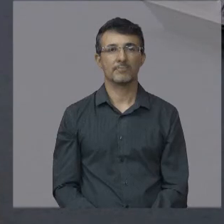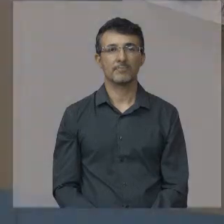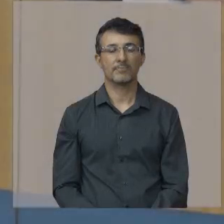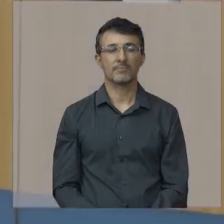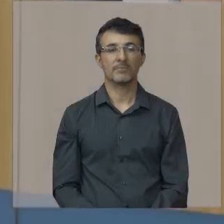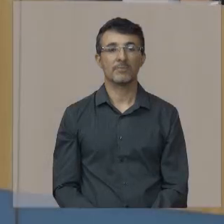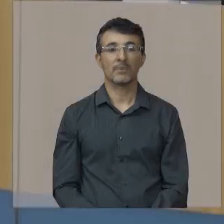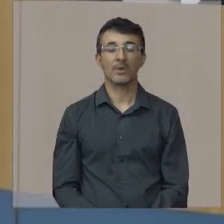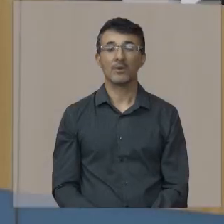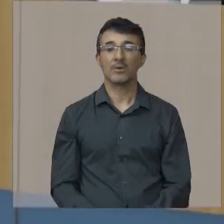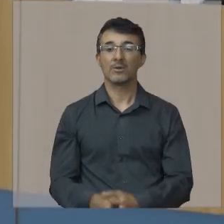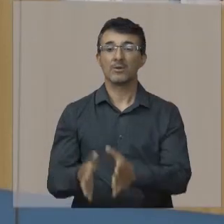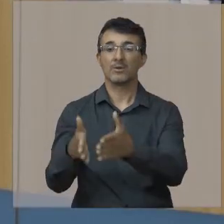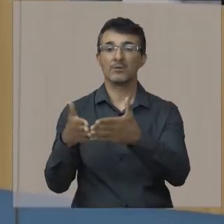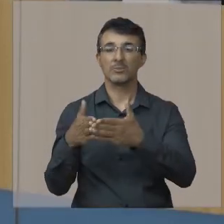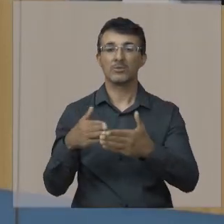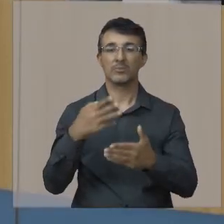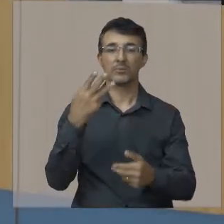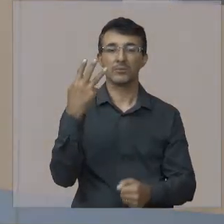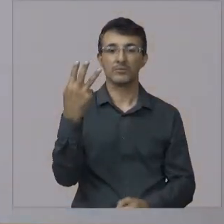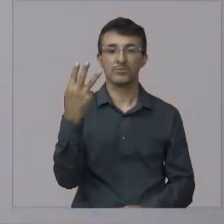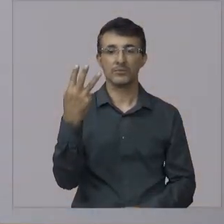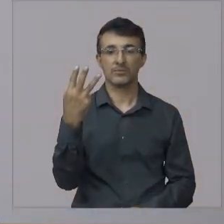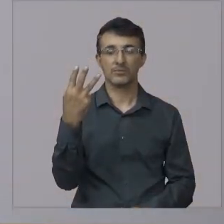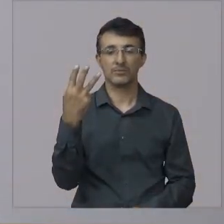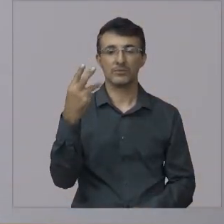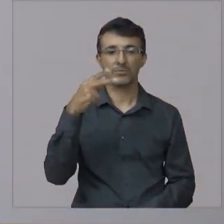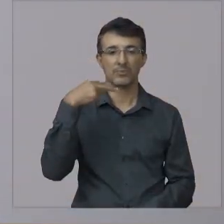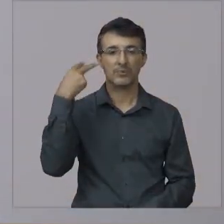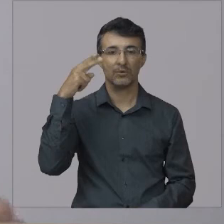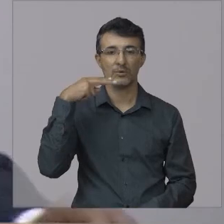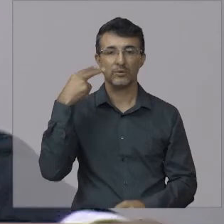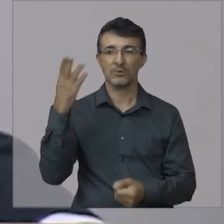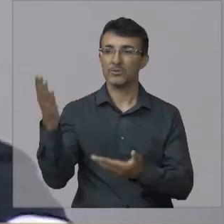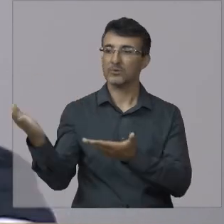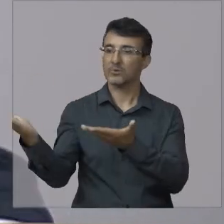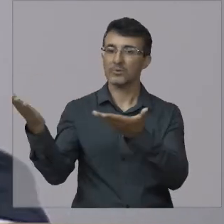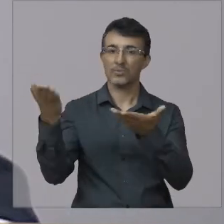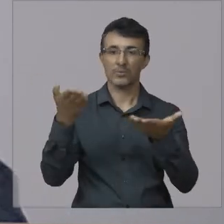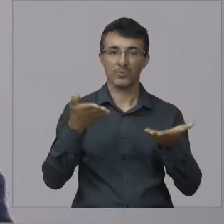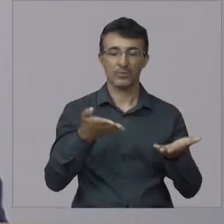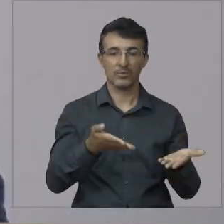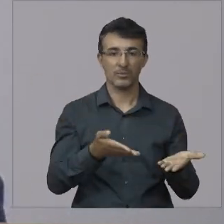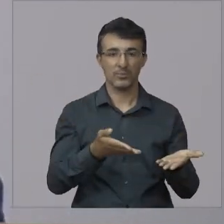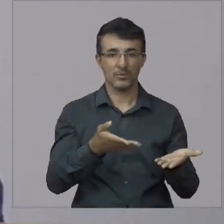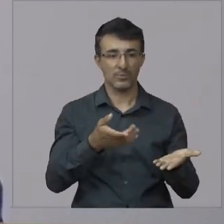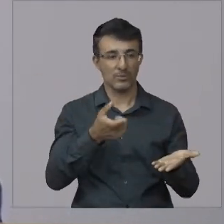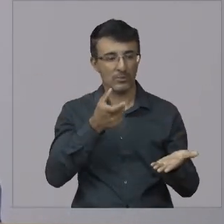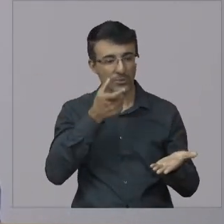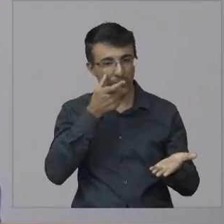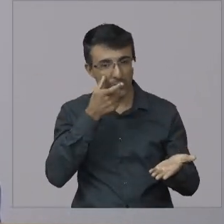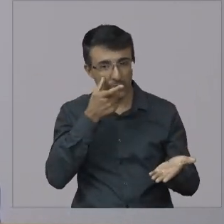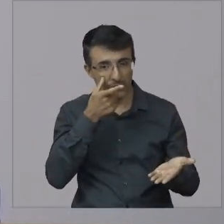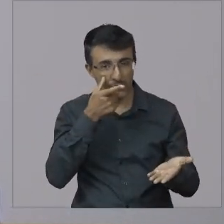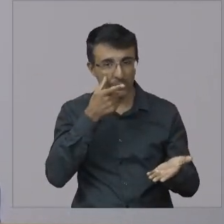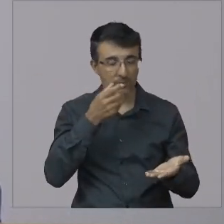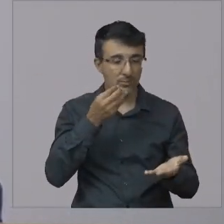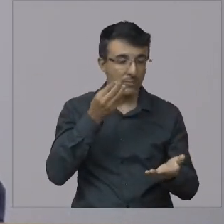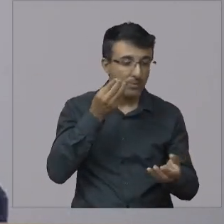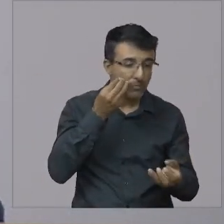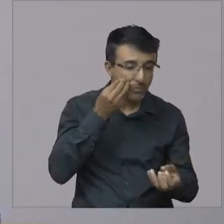Peço então agora três vereadores para a conferência da votação, para o segundo secretário.